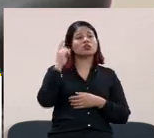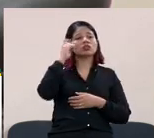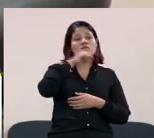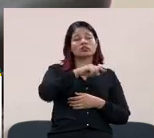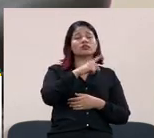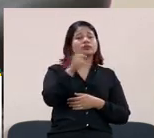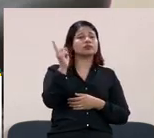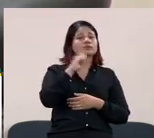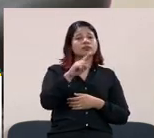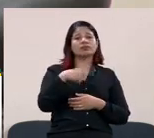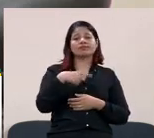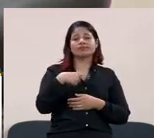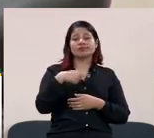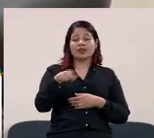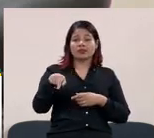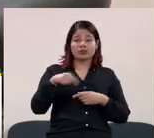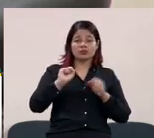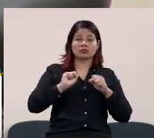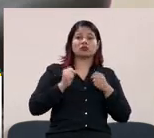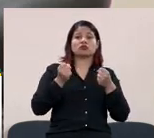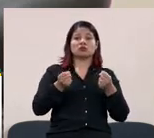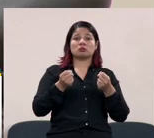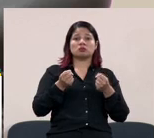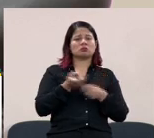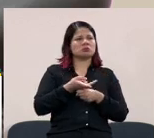indo atrás da bancada federal.